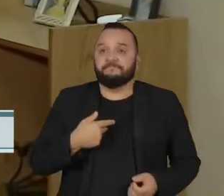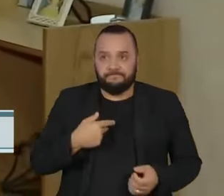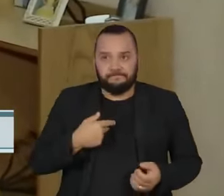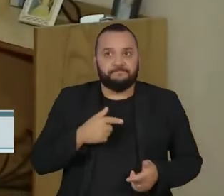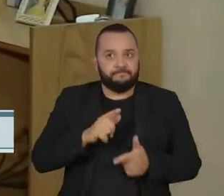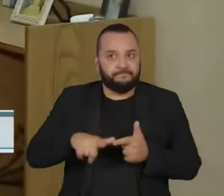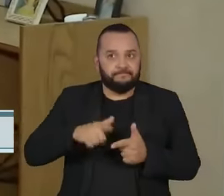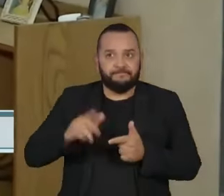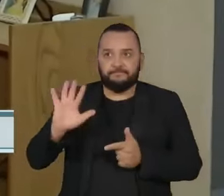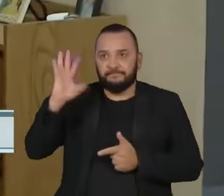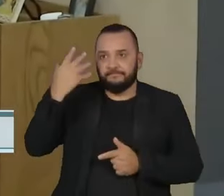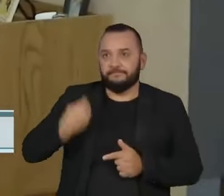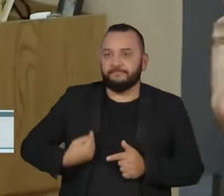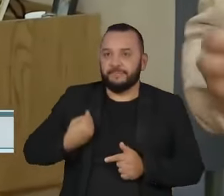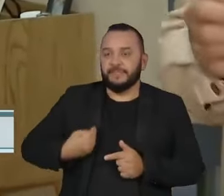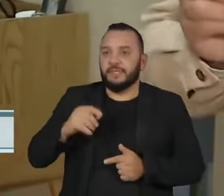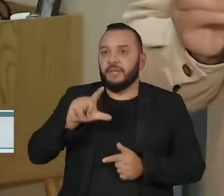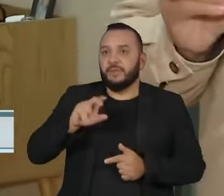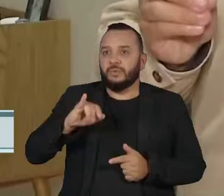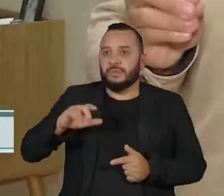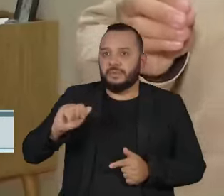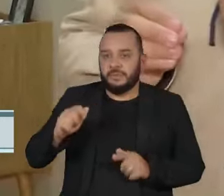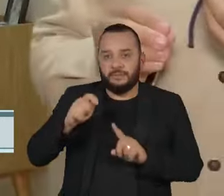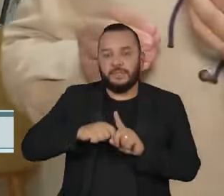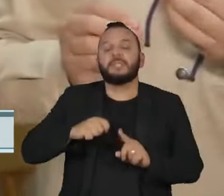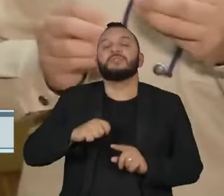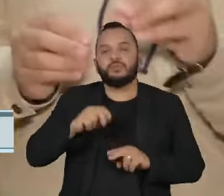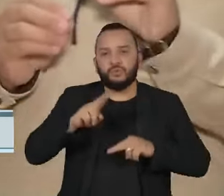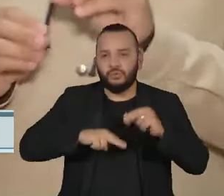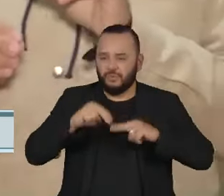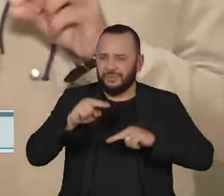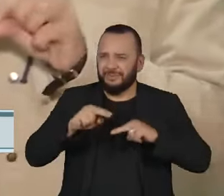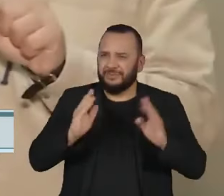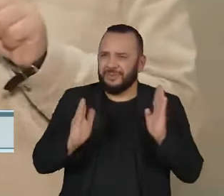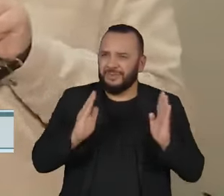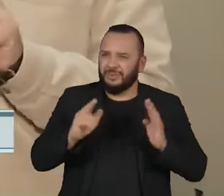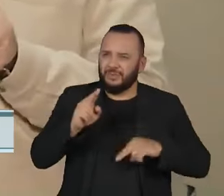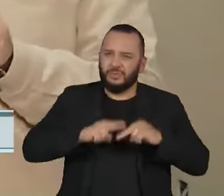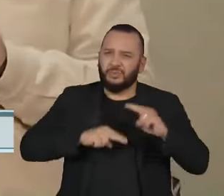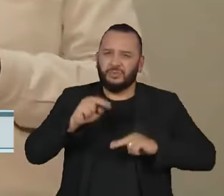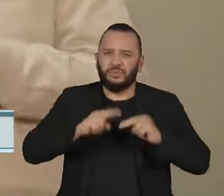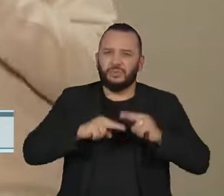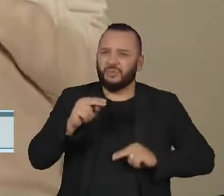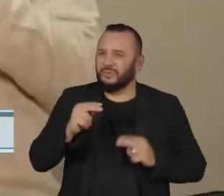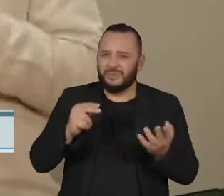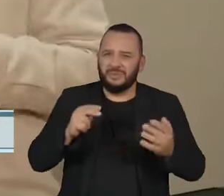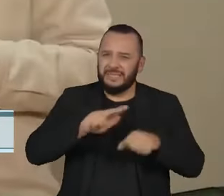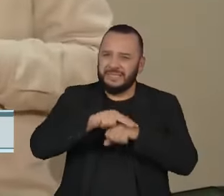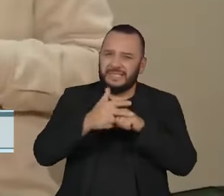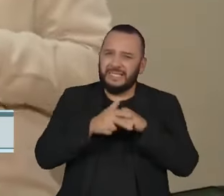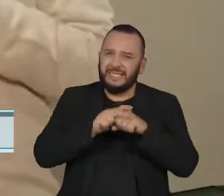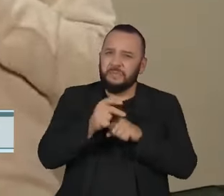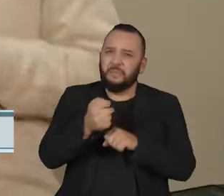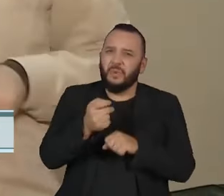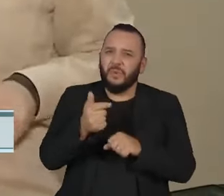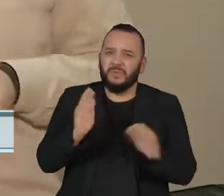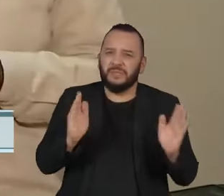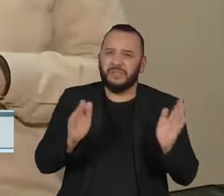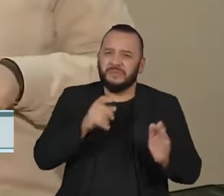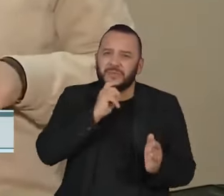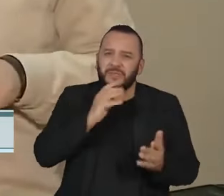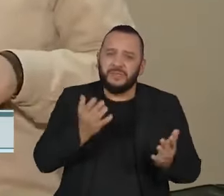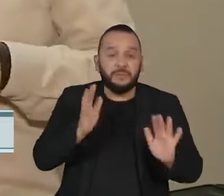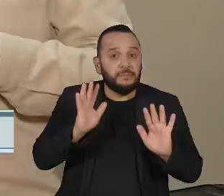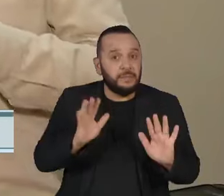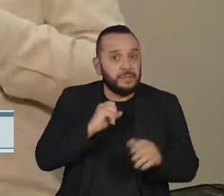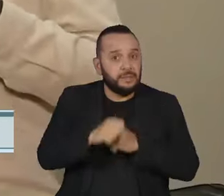pesadelo aconteceu na vida da Lúcia em junho, durante uma estação em que normalmente a preocupação com a dengue diminui, o inverno. Só que os números